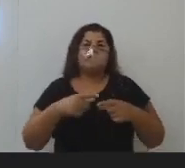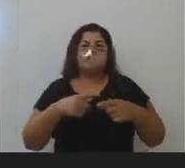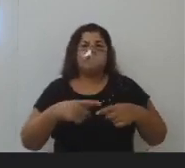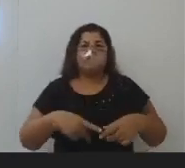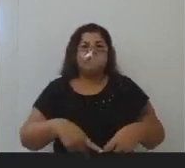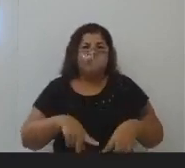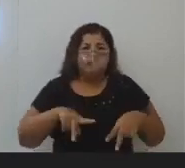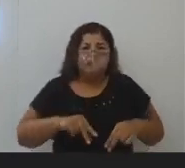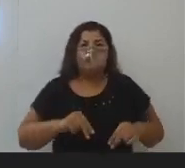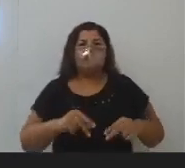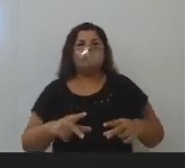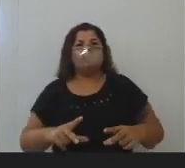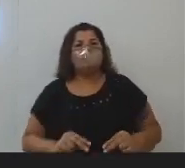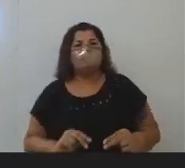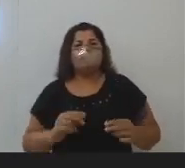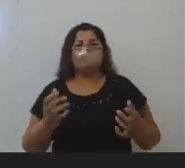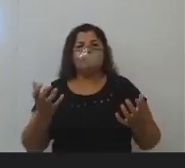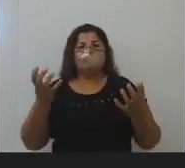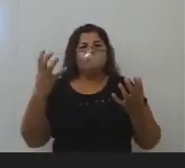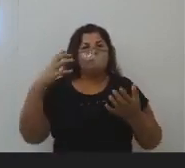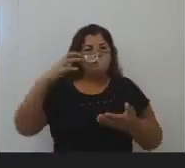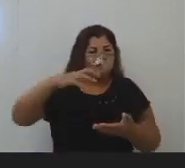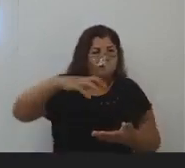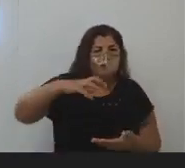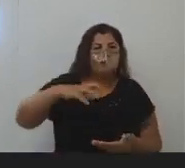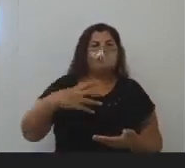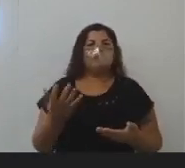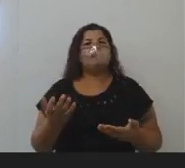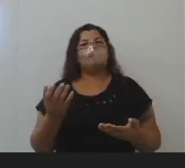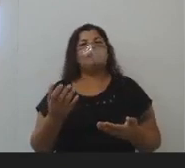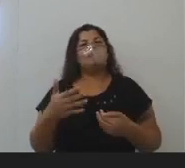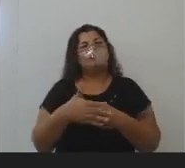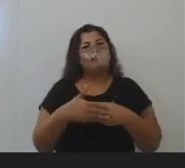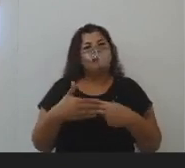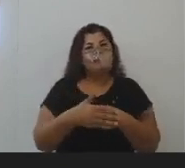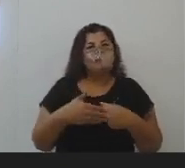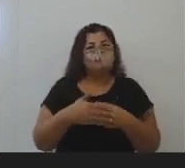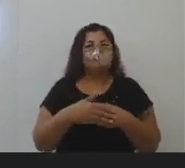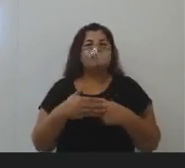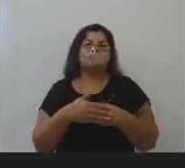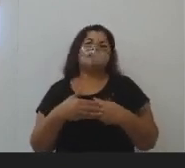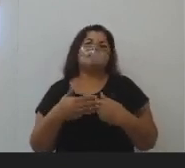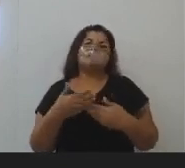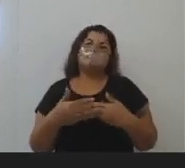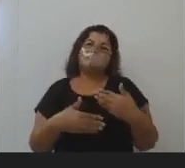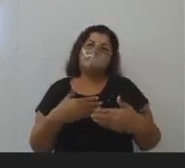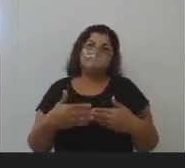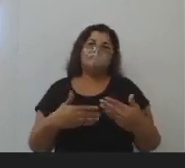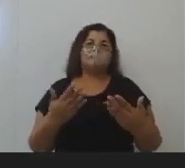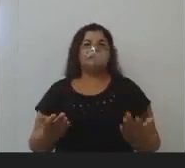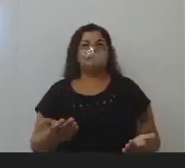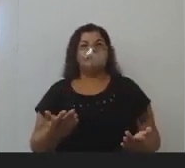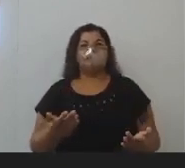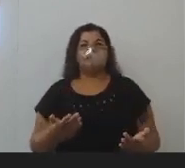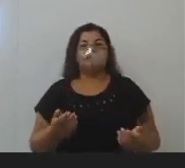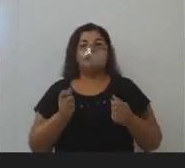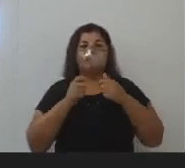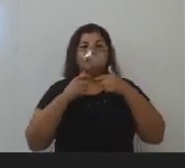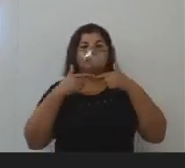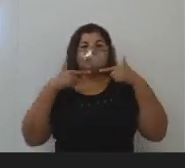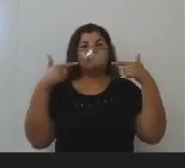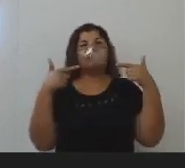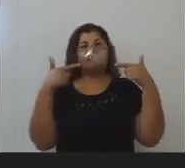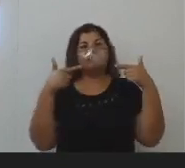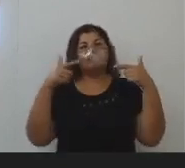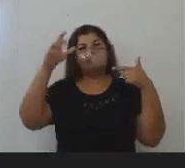dê banho, que ele possa receber carinho, receber afeto. Vocês acreditam que até sorrir a